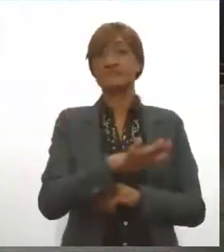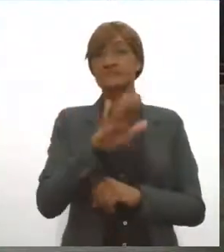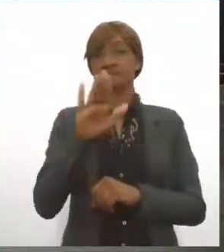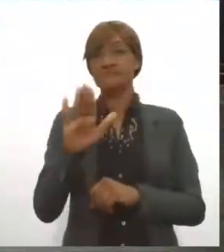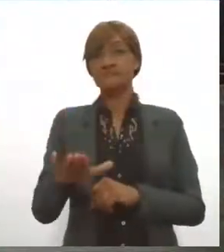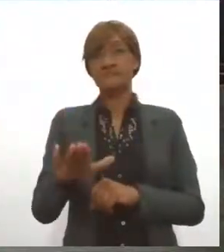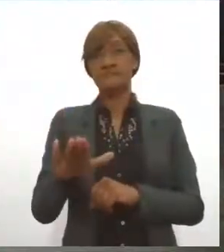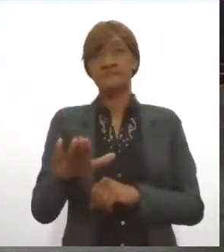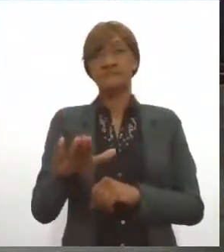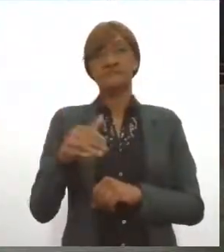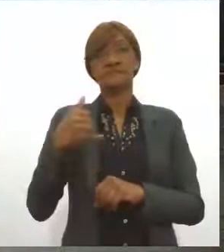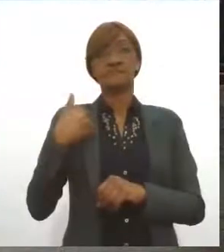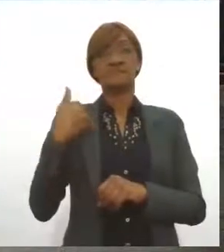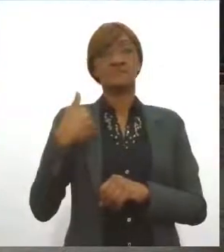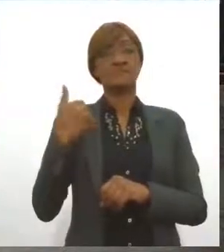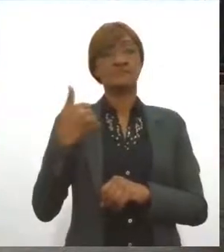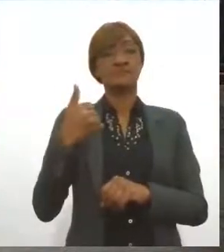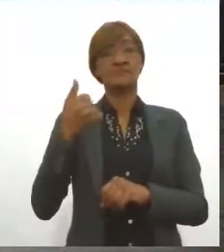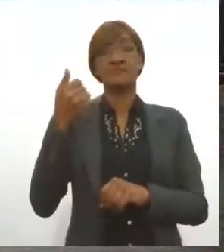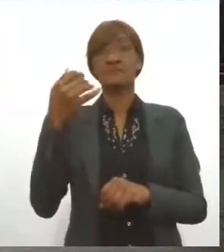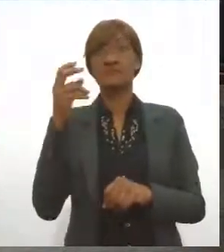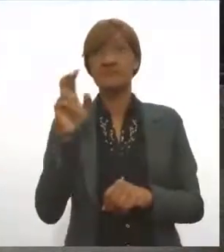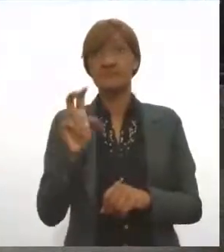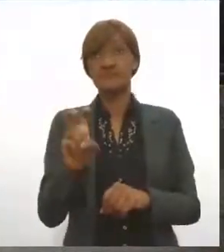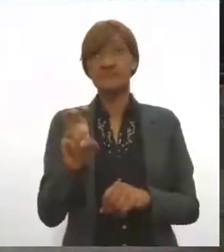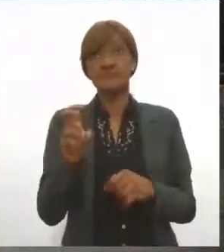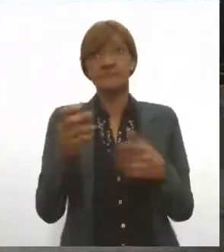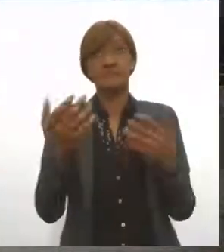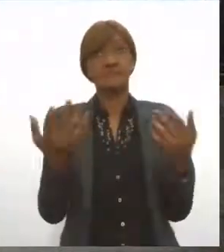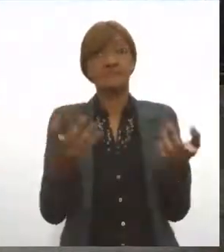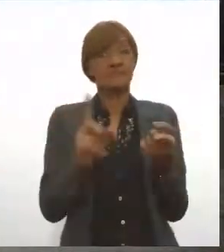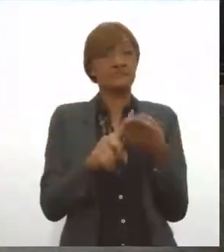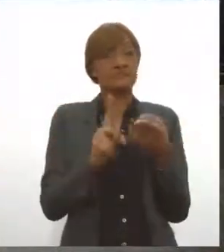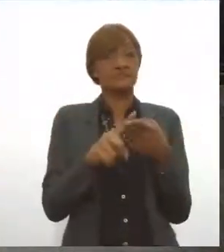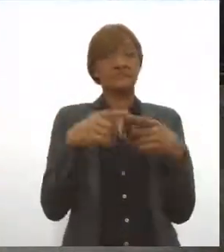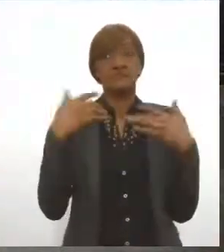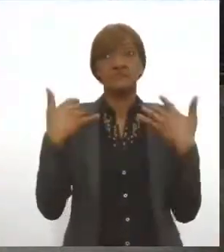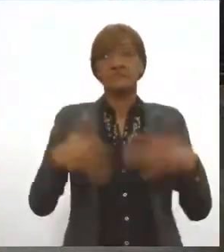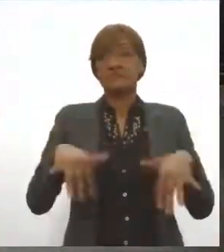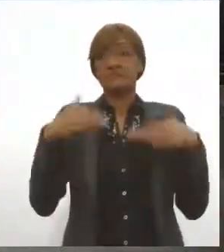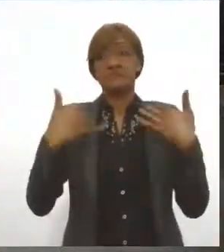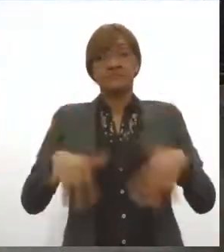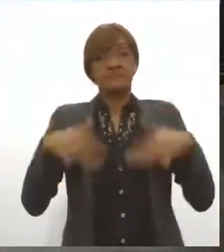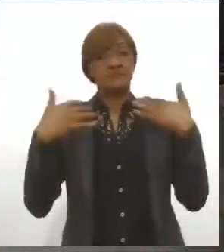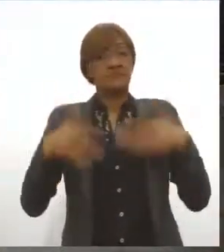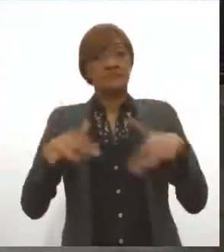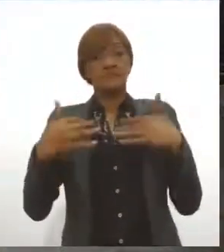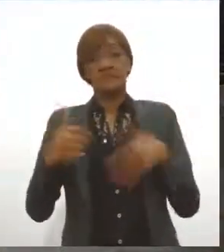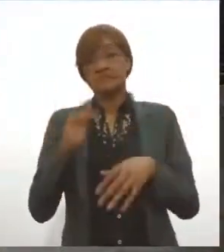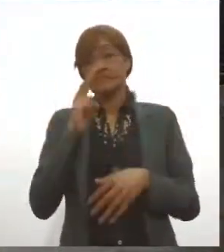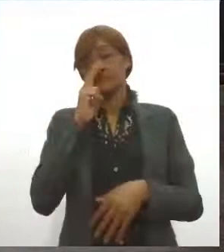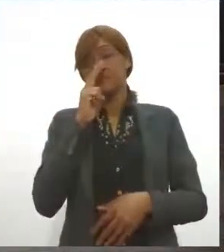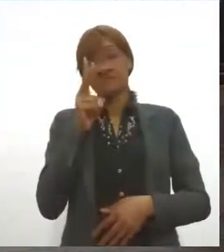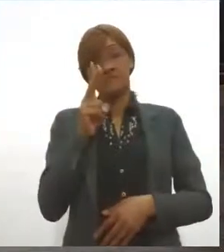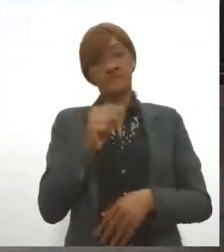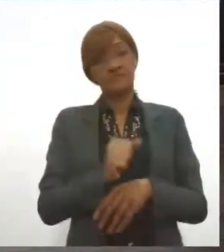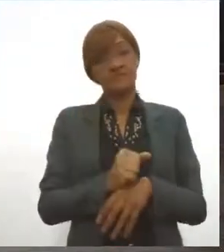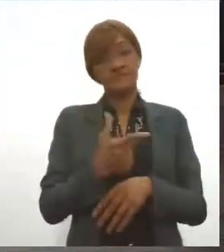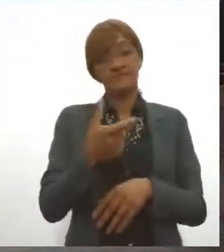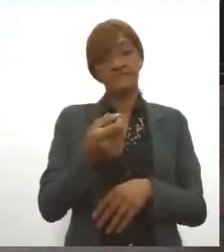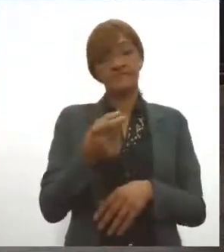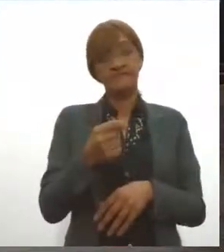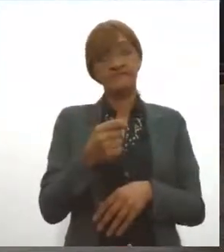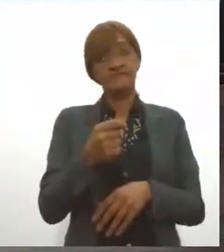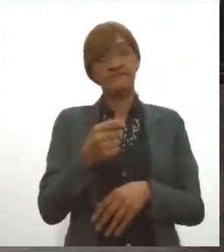de 5 anos. Também é um número alto, né, doutor? Exatamente. Com 20 óbitos.